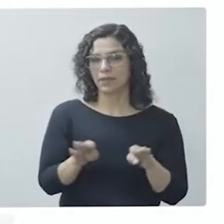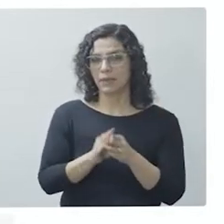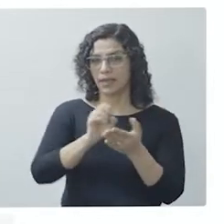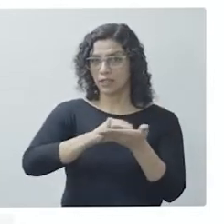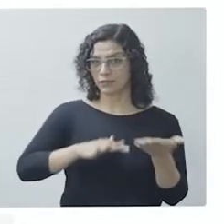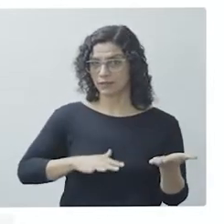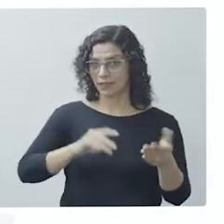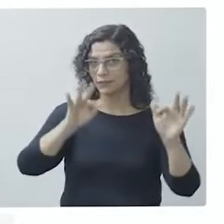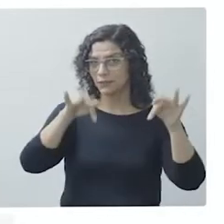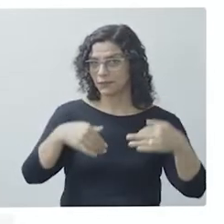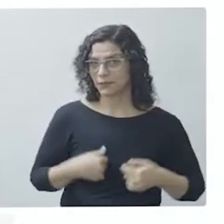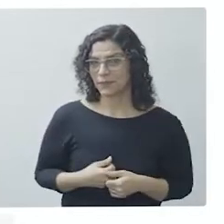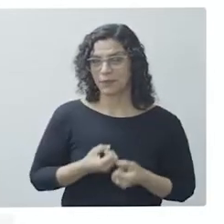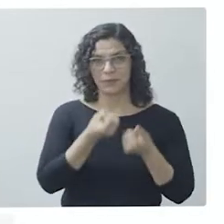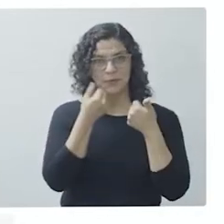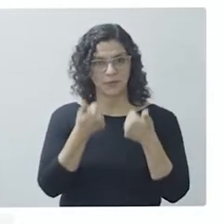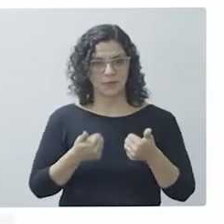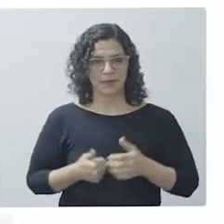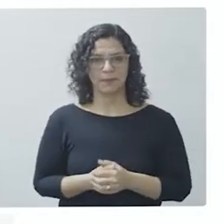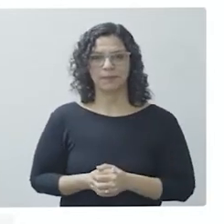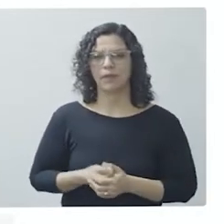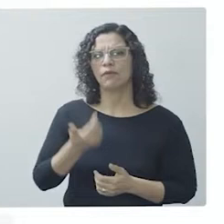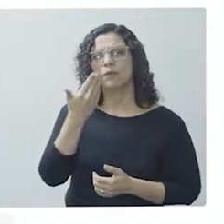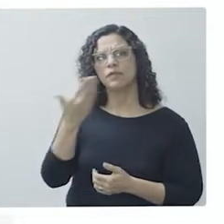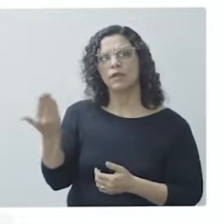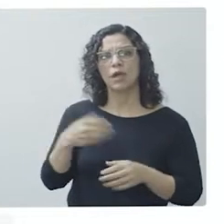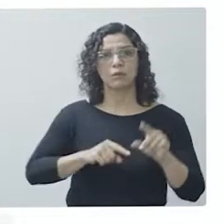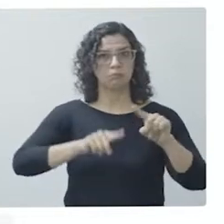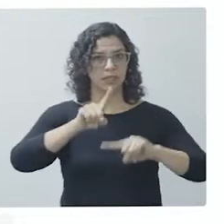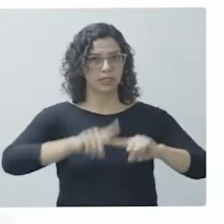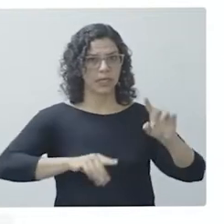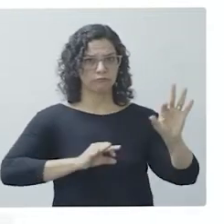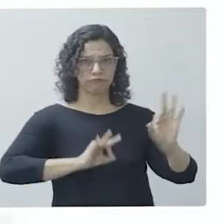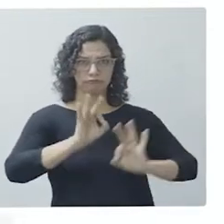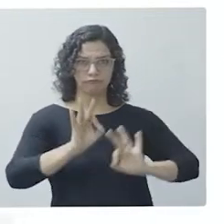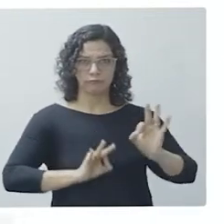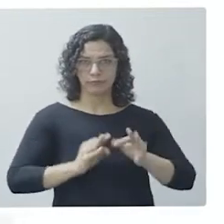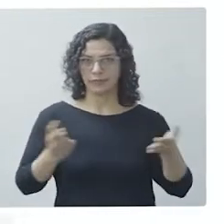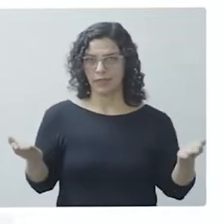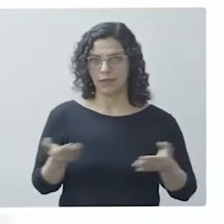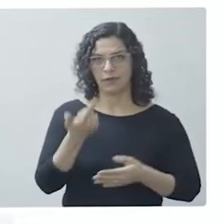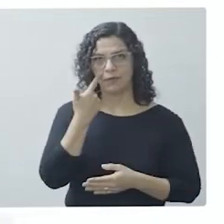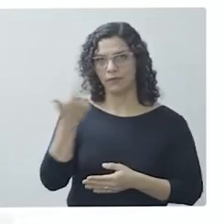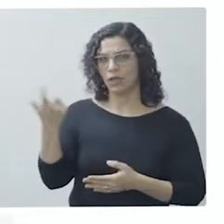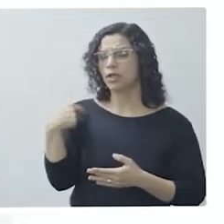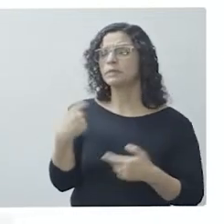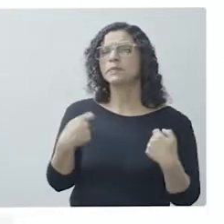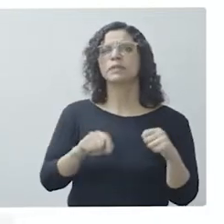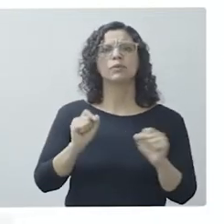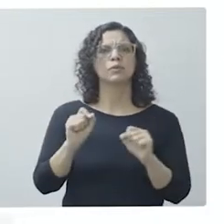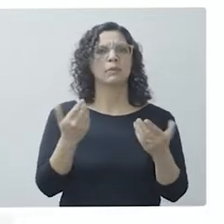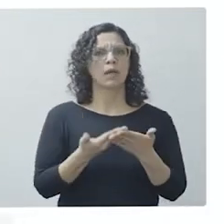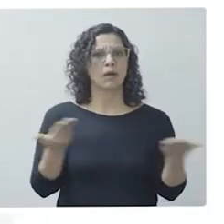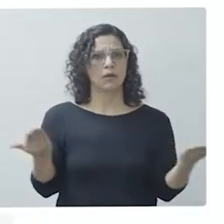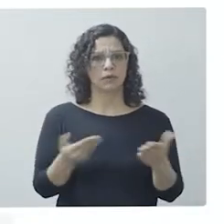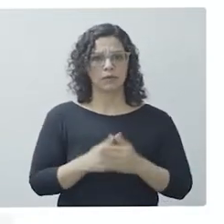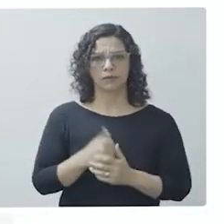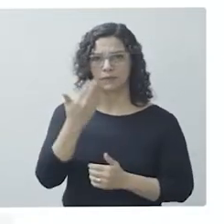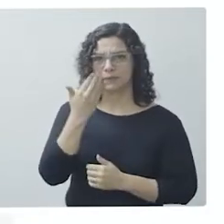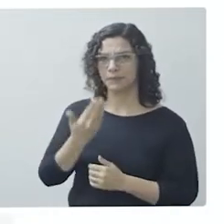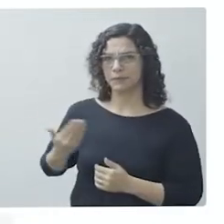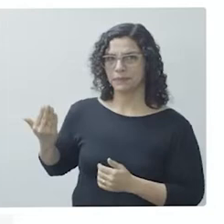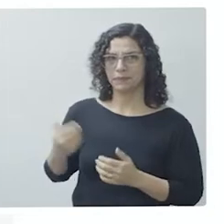tarefa final. Muito bem. Vamos separar então os nossos materiais. Vamos ver o que precisamos para a aula de